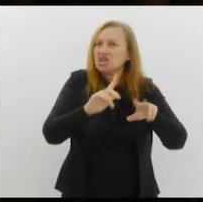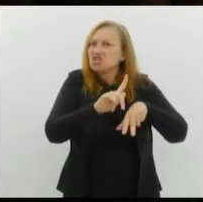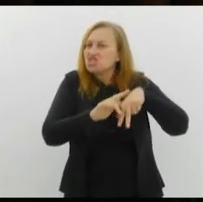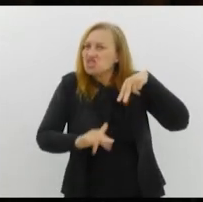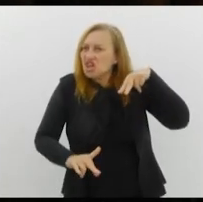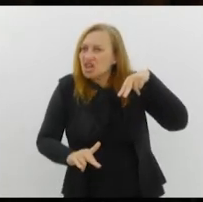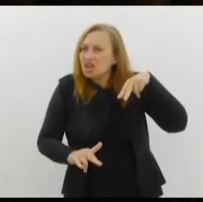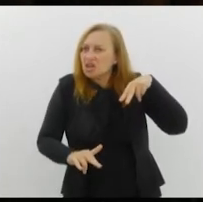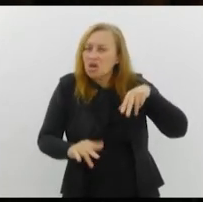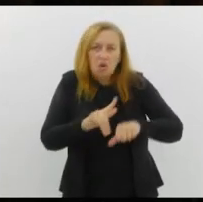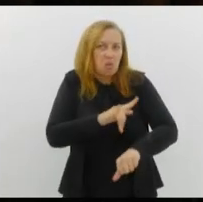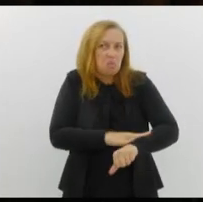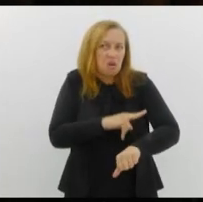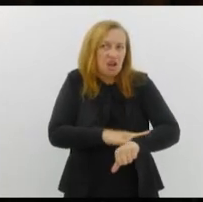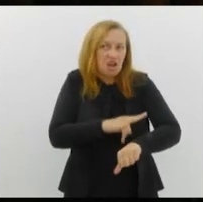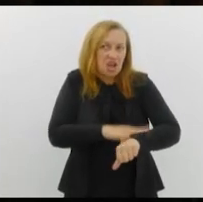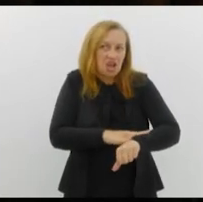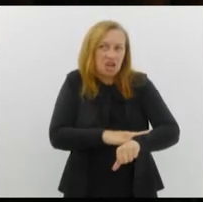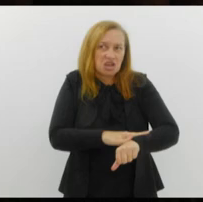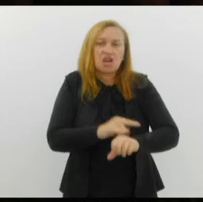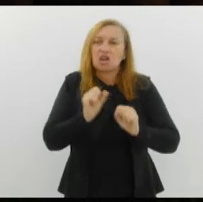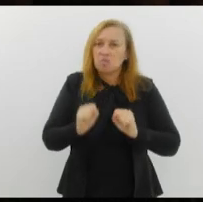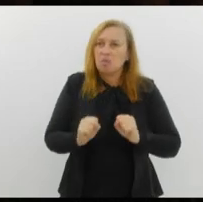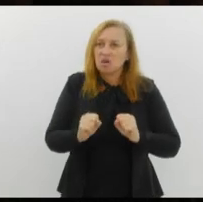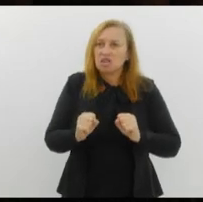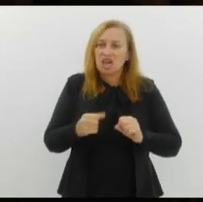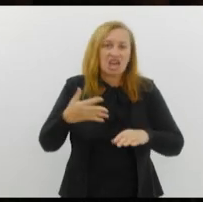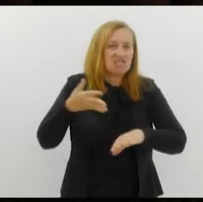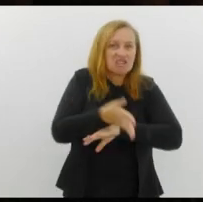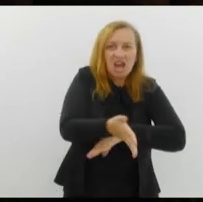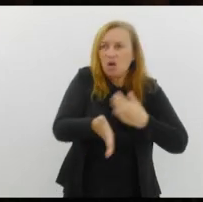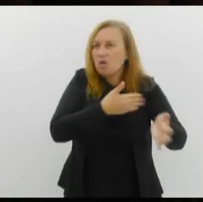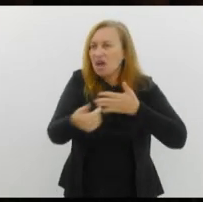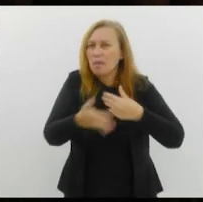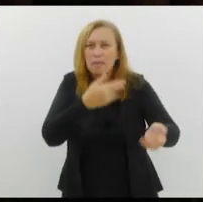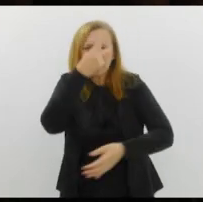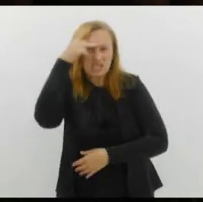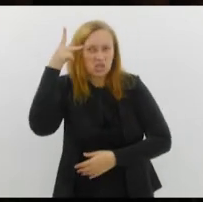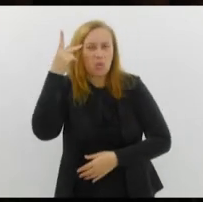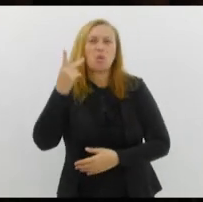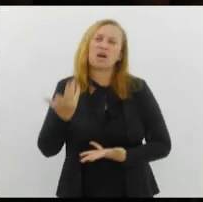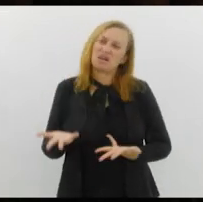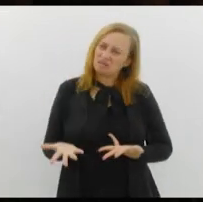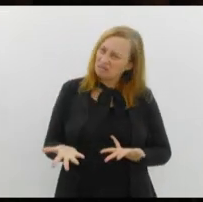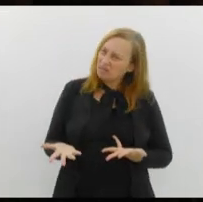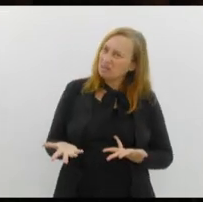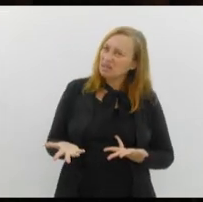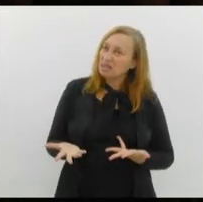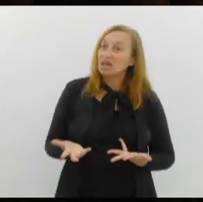com banheiro que pode entrar o cão cá atrás, né? Com essa boa e velha